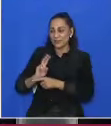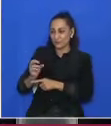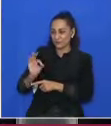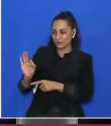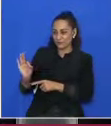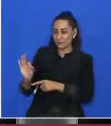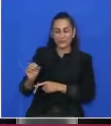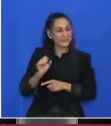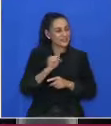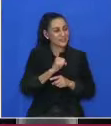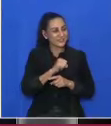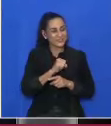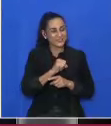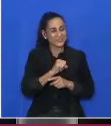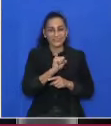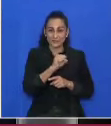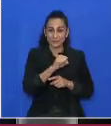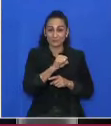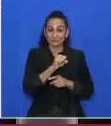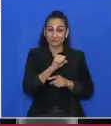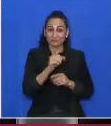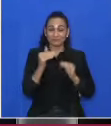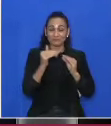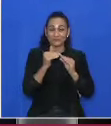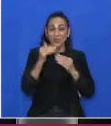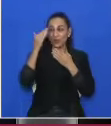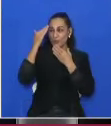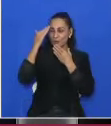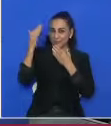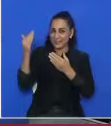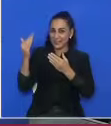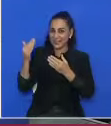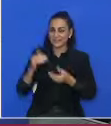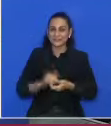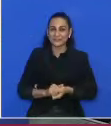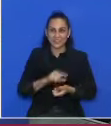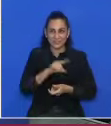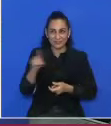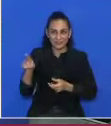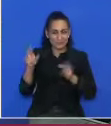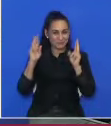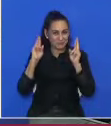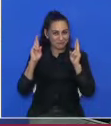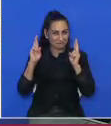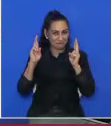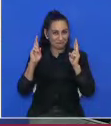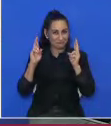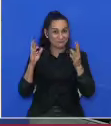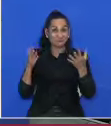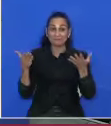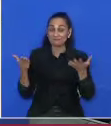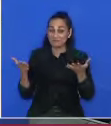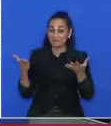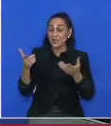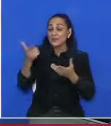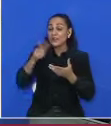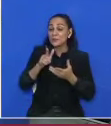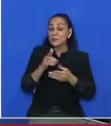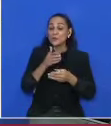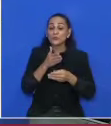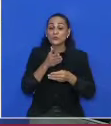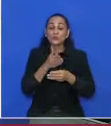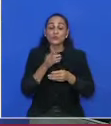Auditores, confirmam? Sim, confirmam. Sim, confirmam. Obrigado. Era o que você esperava. Logo após